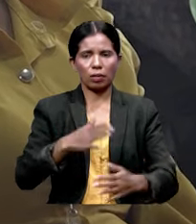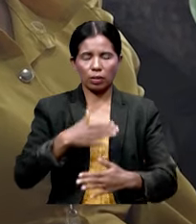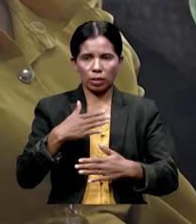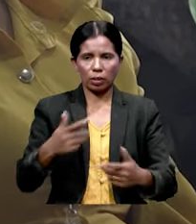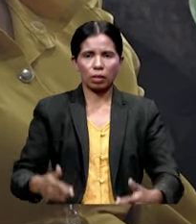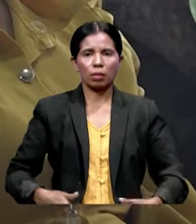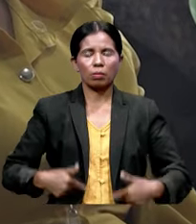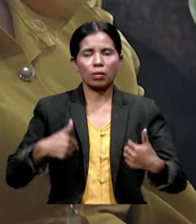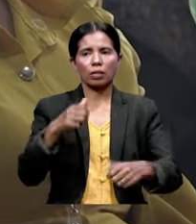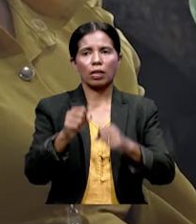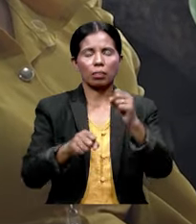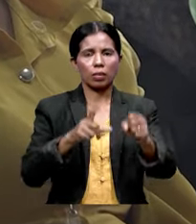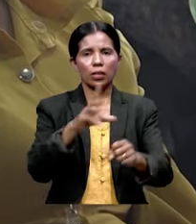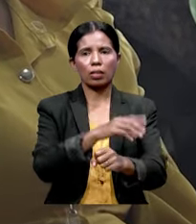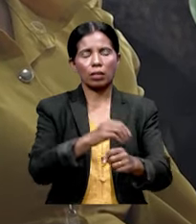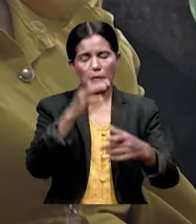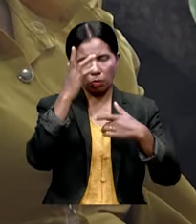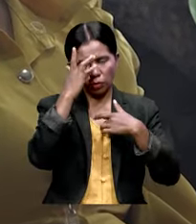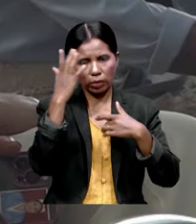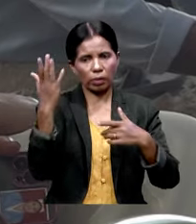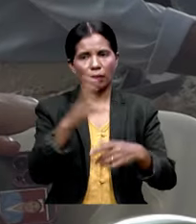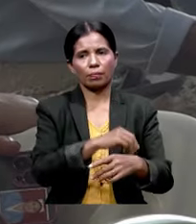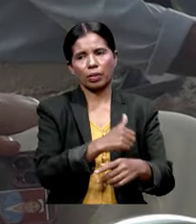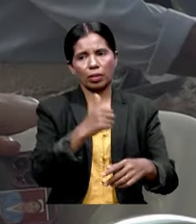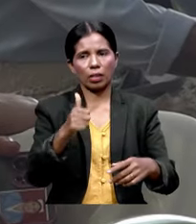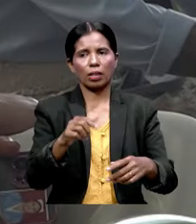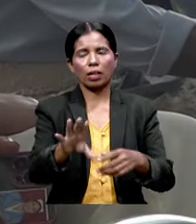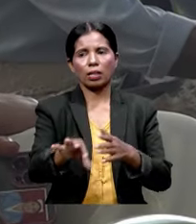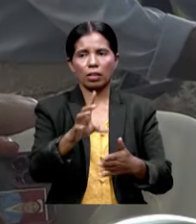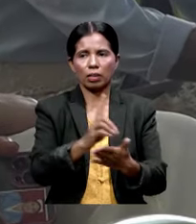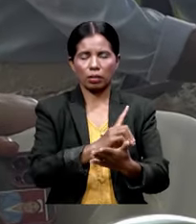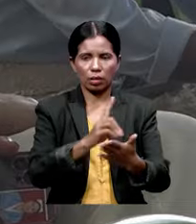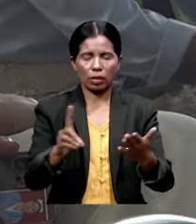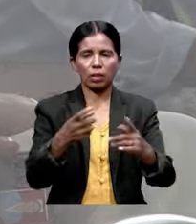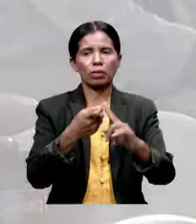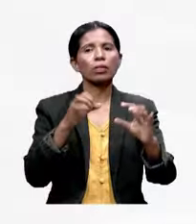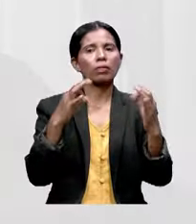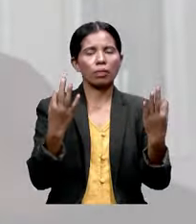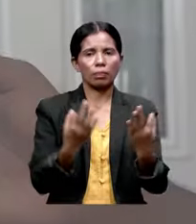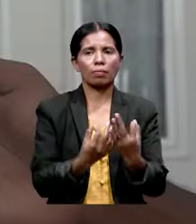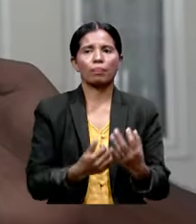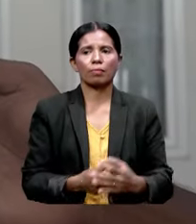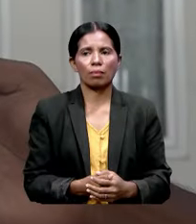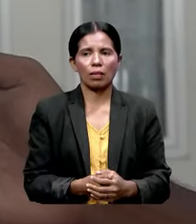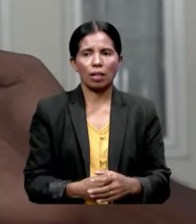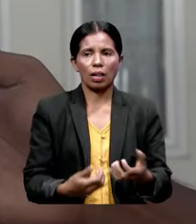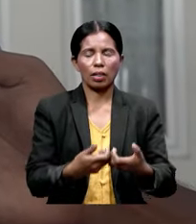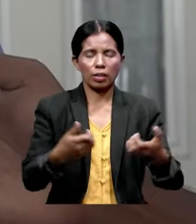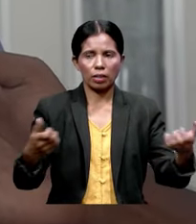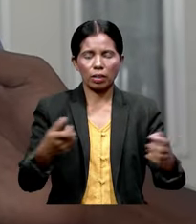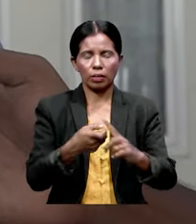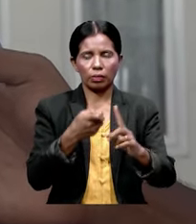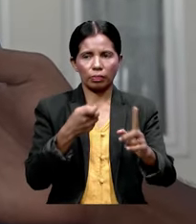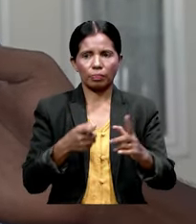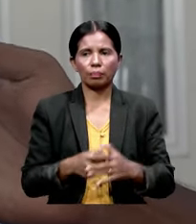Atumores de Sociedade Nialet, O Vírus Trefere, No Balum, Reta Discriminação, No Si Família Rassic. Nebe que halaise su tratamento ne